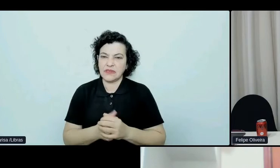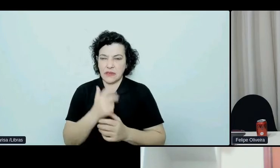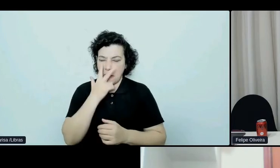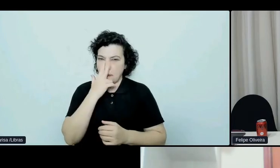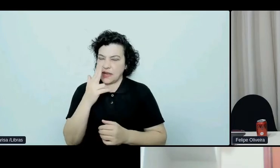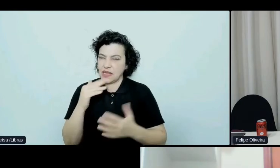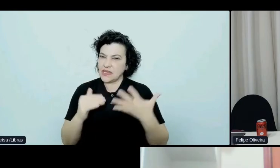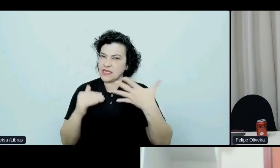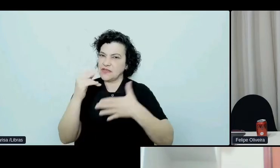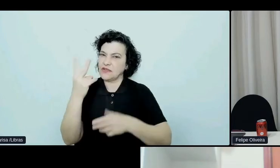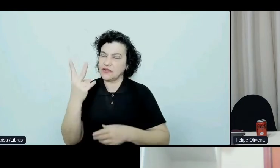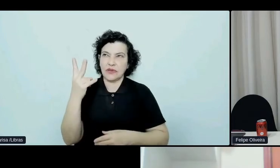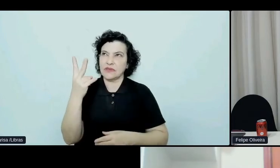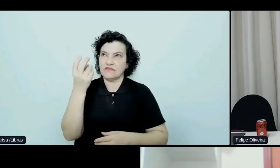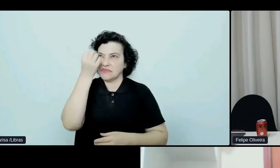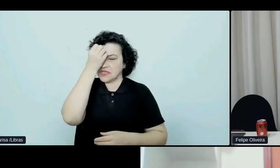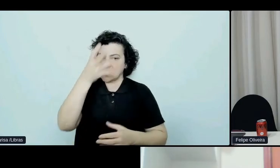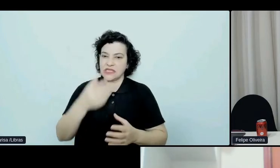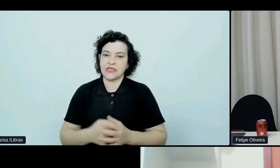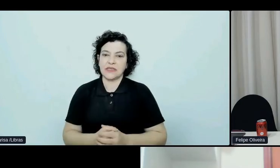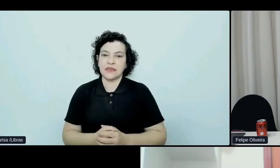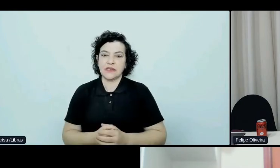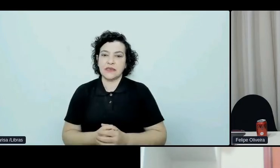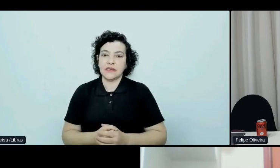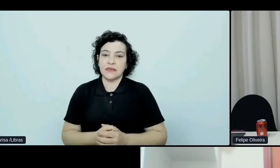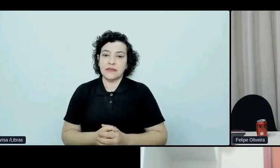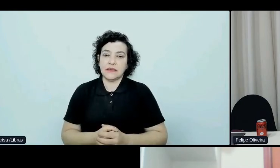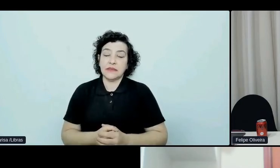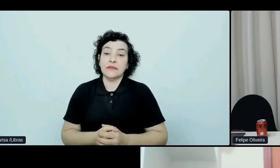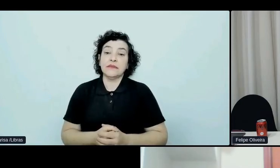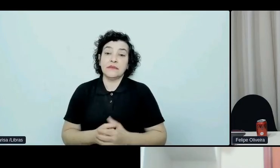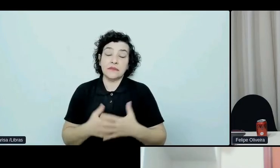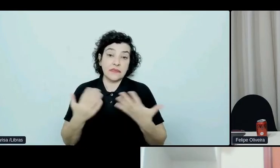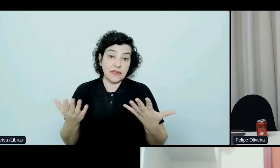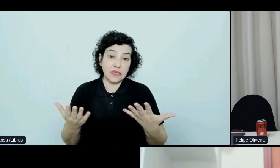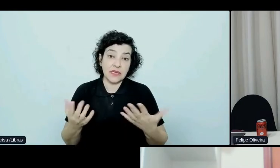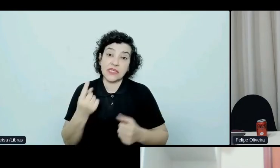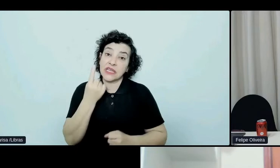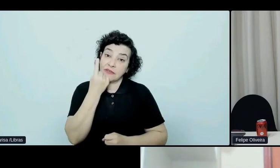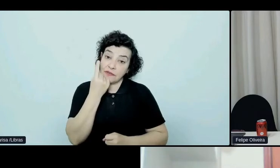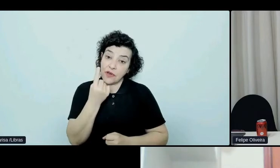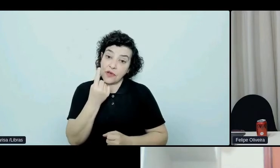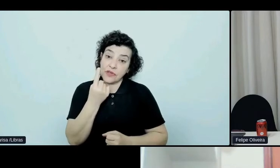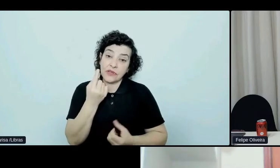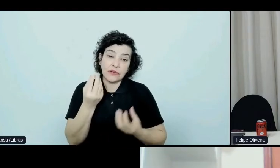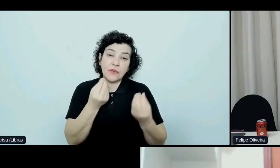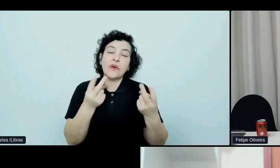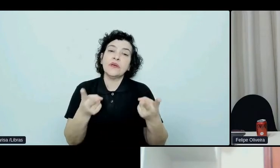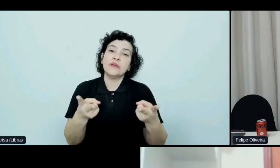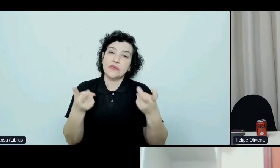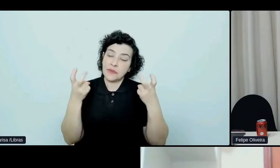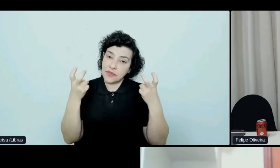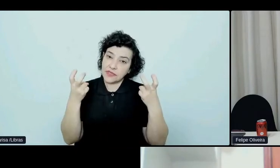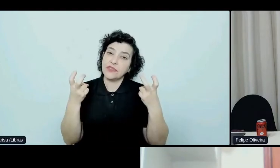essa discussão da comparação veio disso, né? Que ele, eu acho que ele era nível 1 também ou